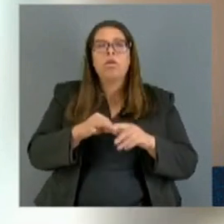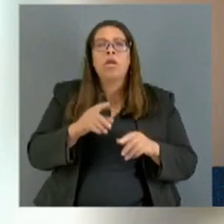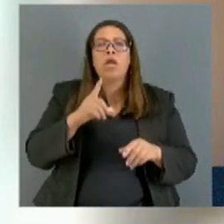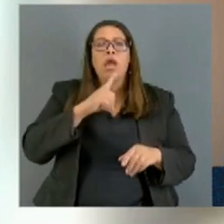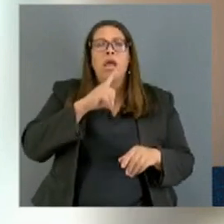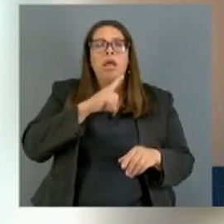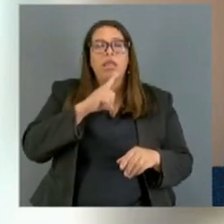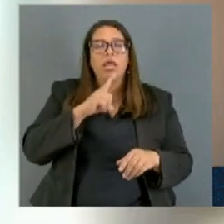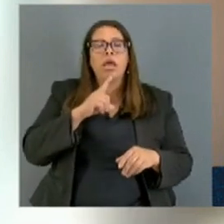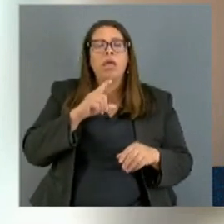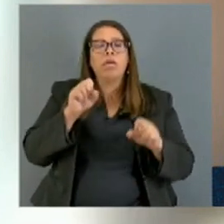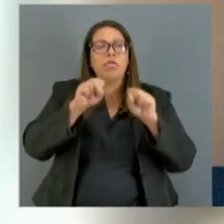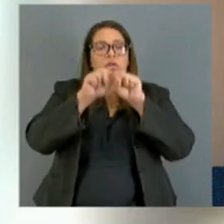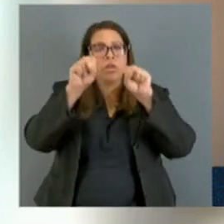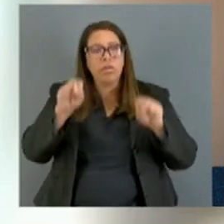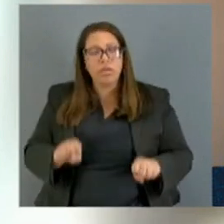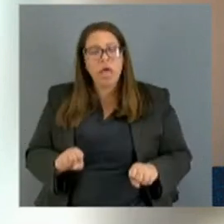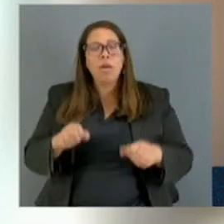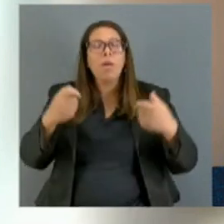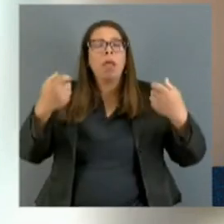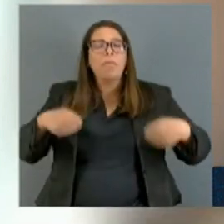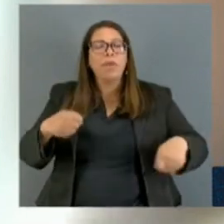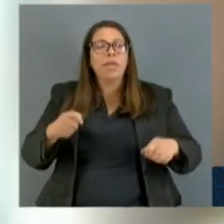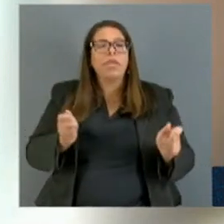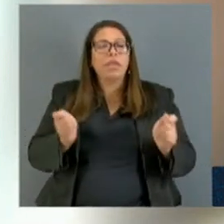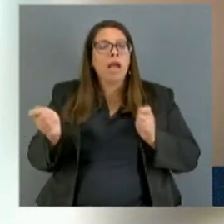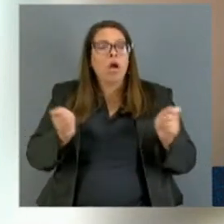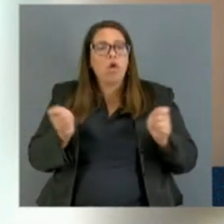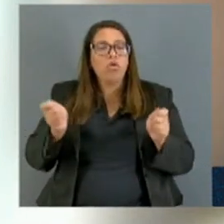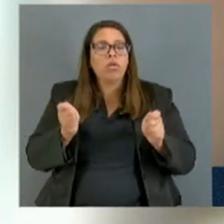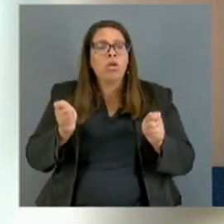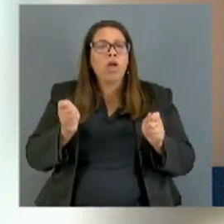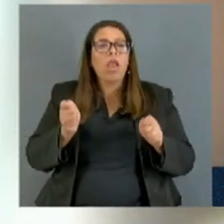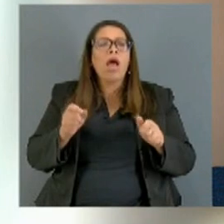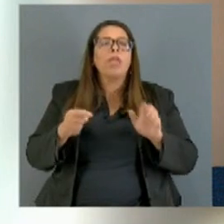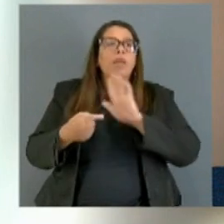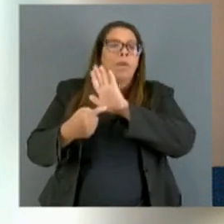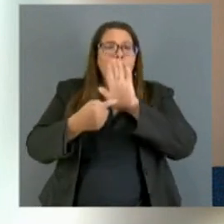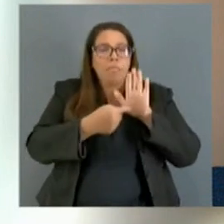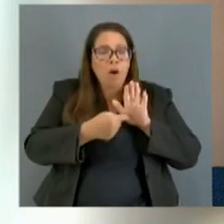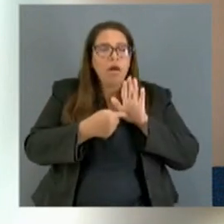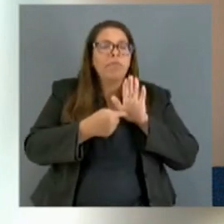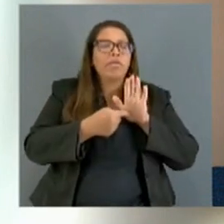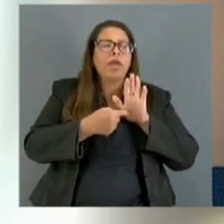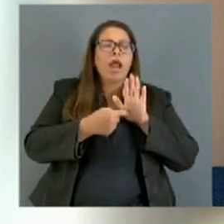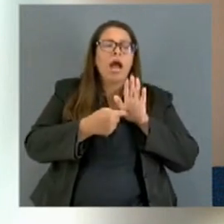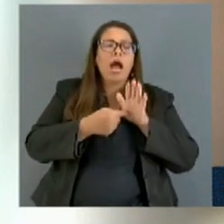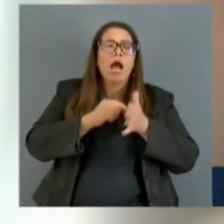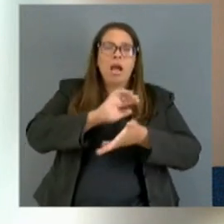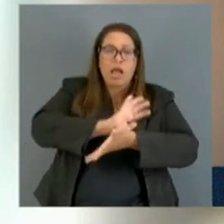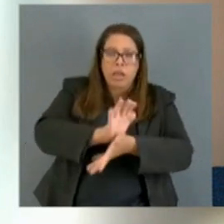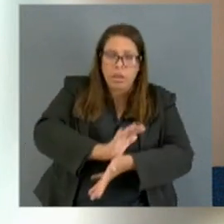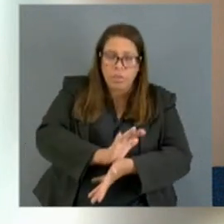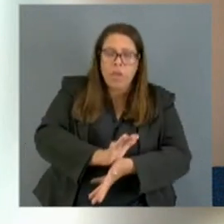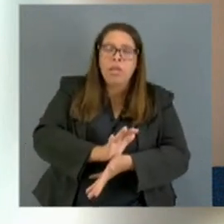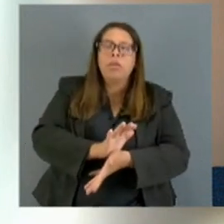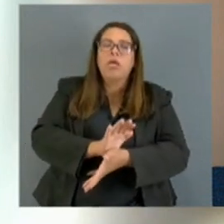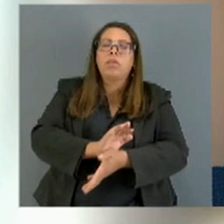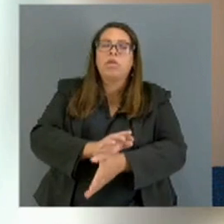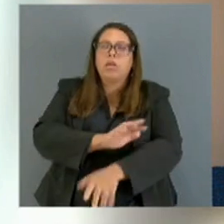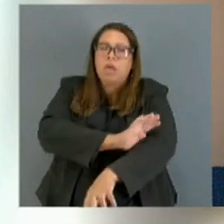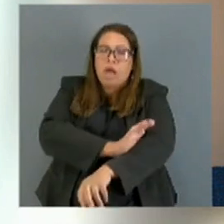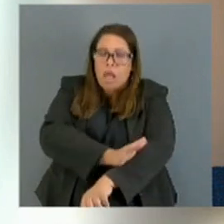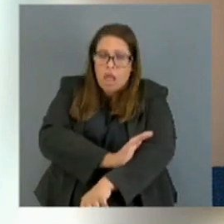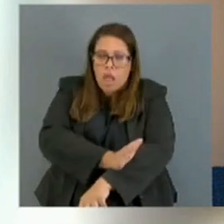pelo banimento desses sistemas nesses contextos. Além de comprovadamente reforçar discriminações com a população negra e periférica, essa tecnologia já se mostrou